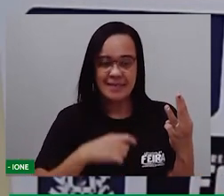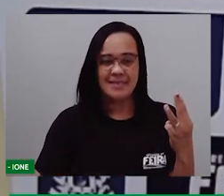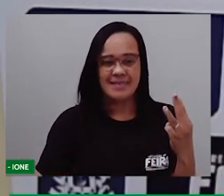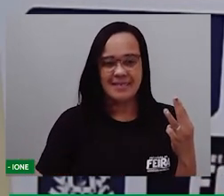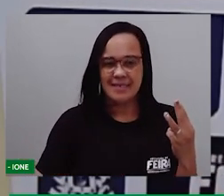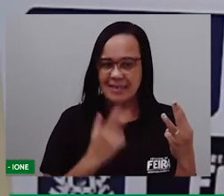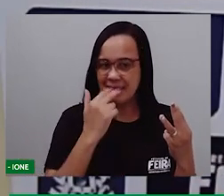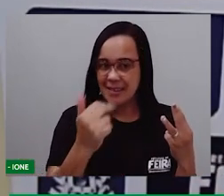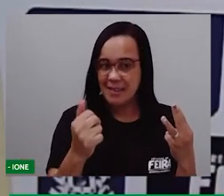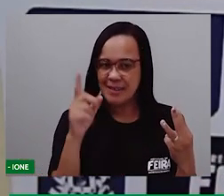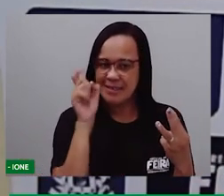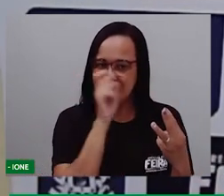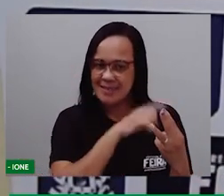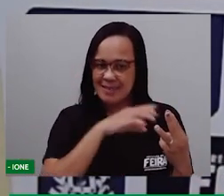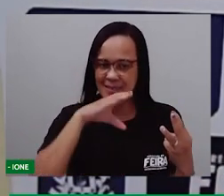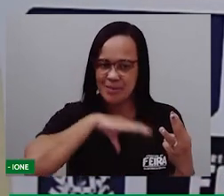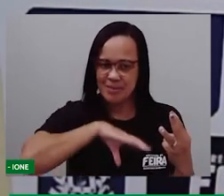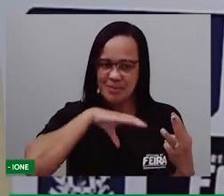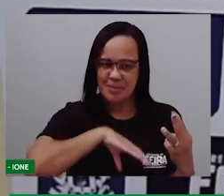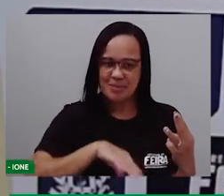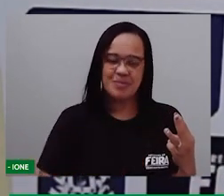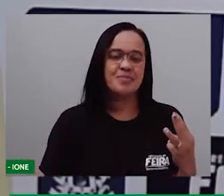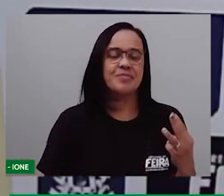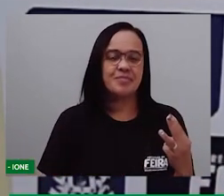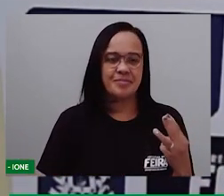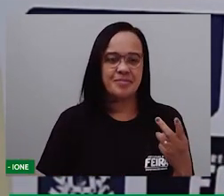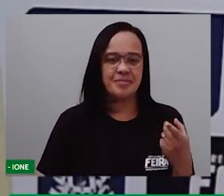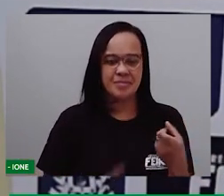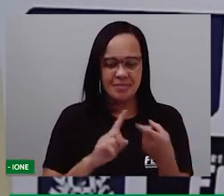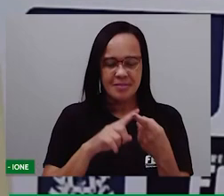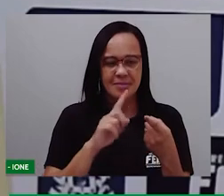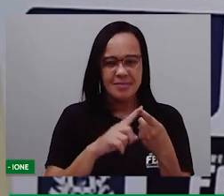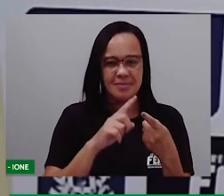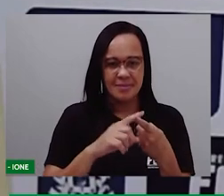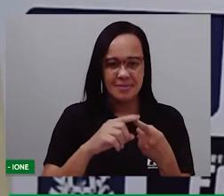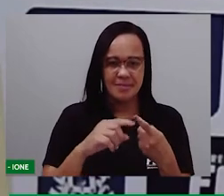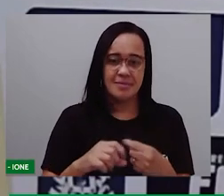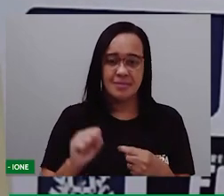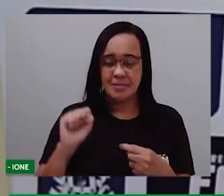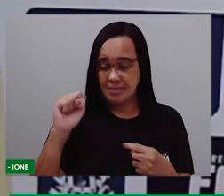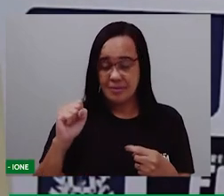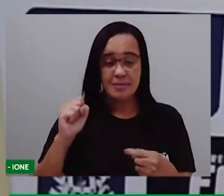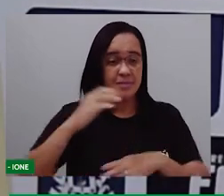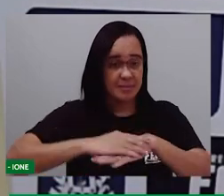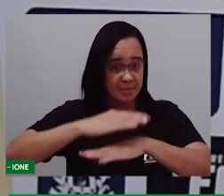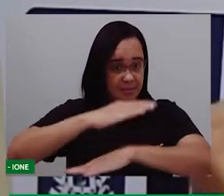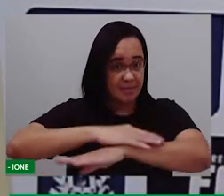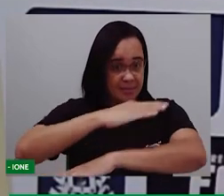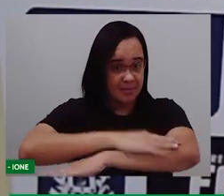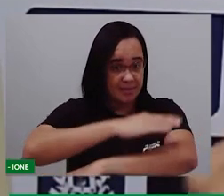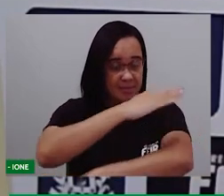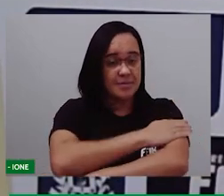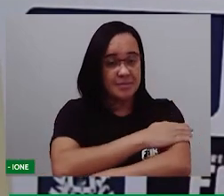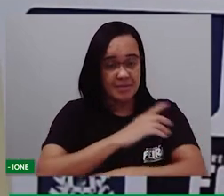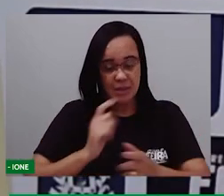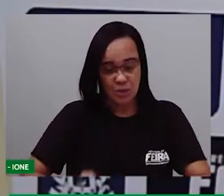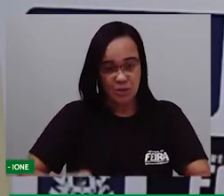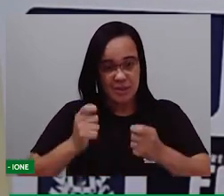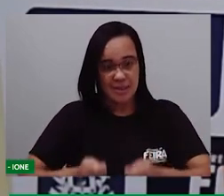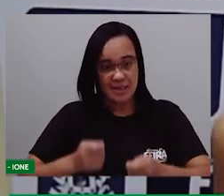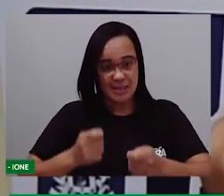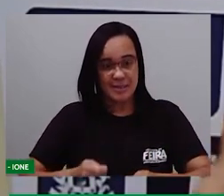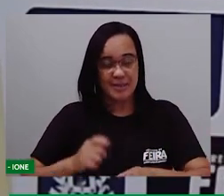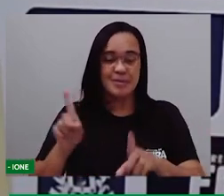trava língua e a gente viu ali no trava-língua espaco está fino